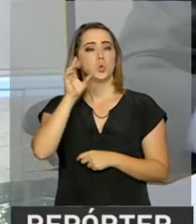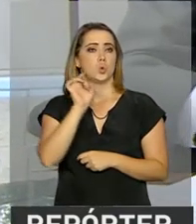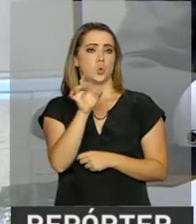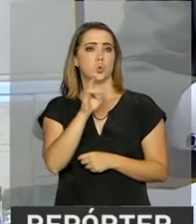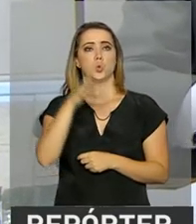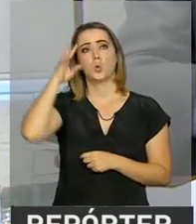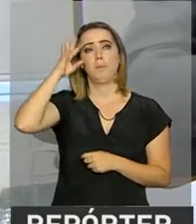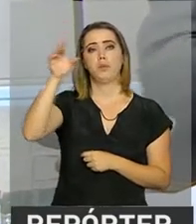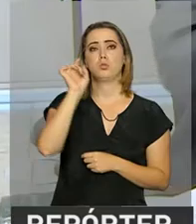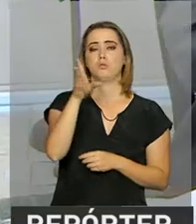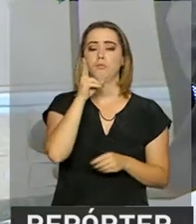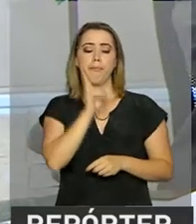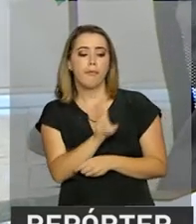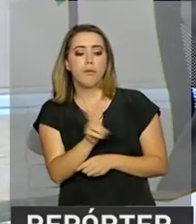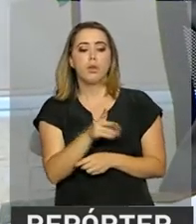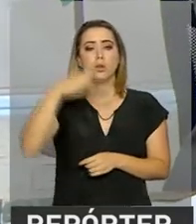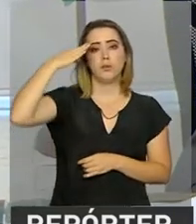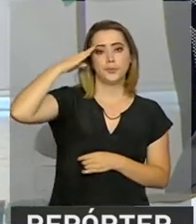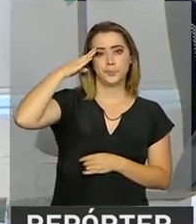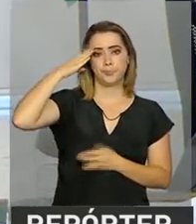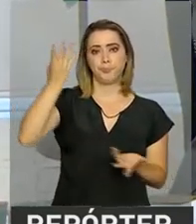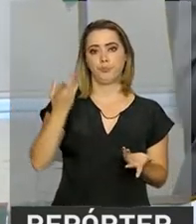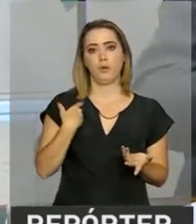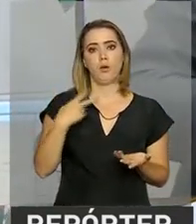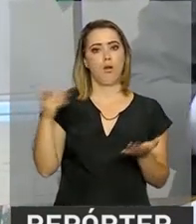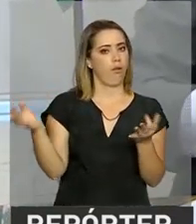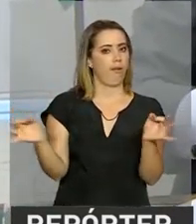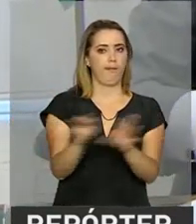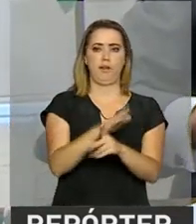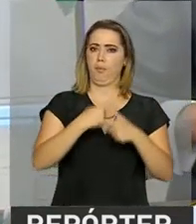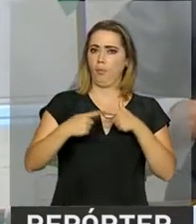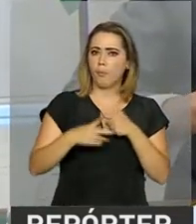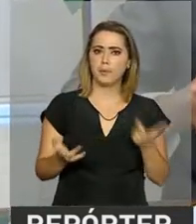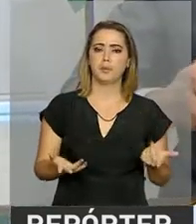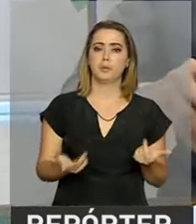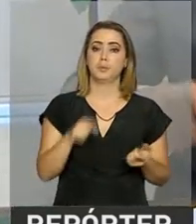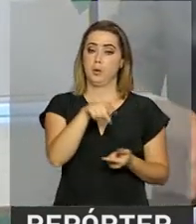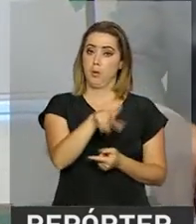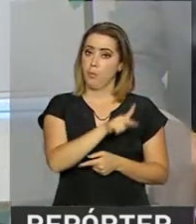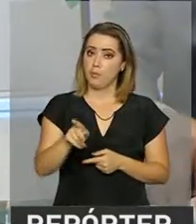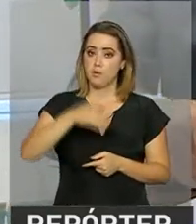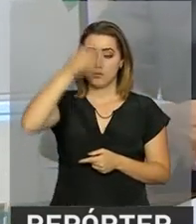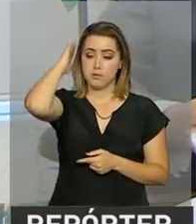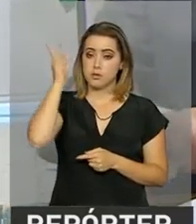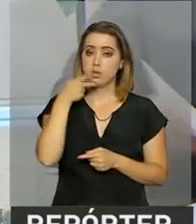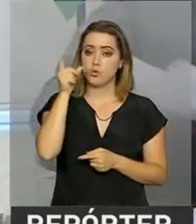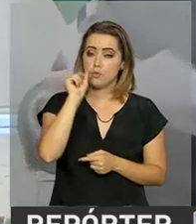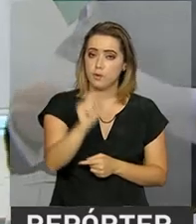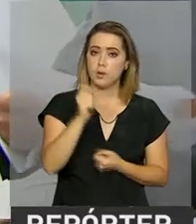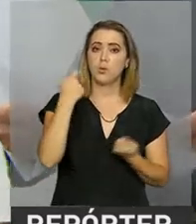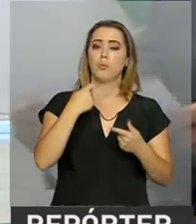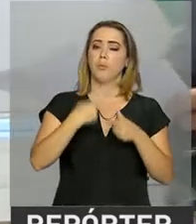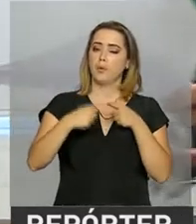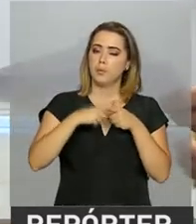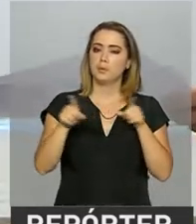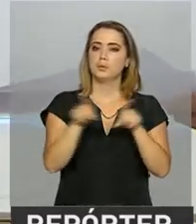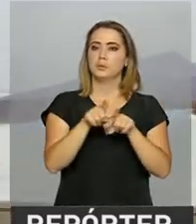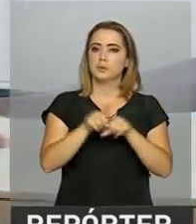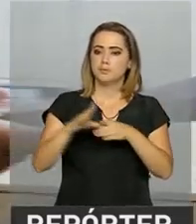as inspeções nas penitenciárias estaduais vão resolver o problema. Para Michel Temer, a questão também passa